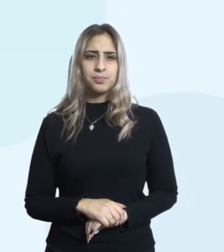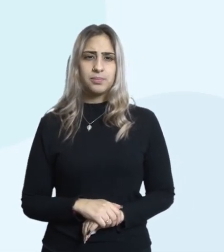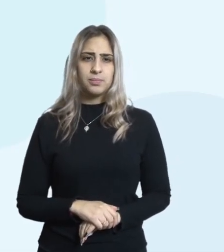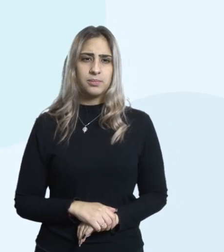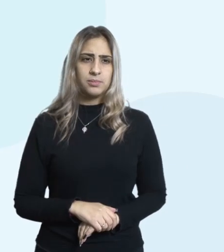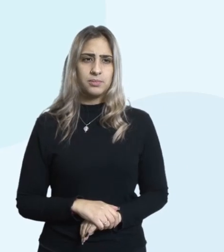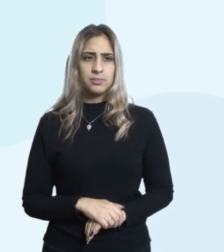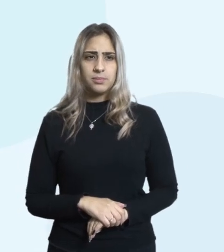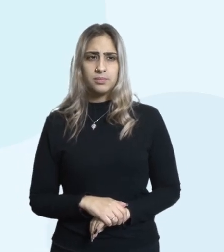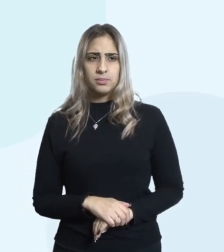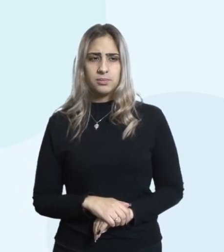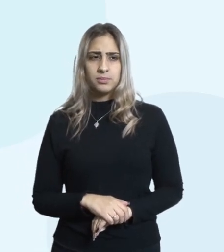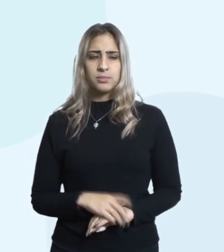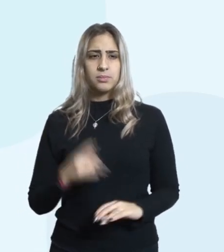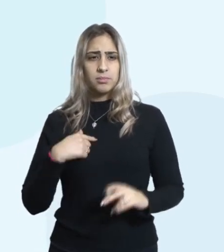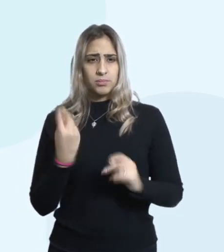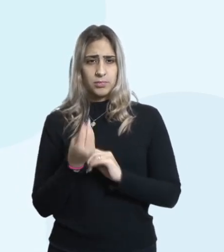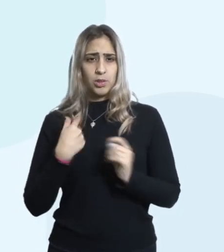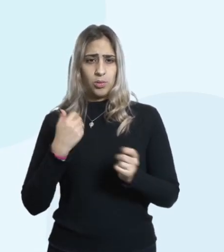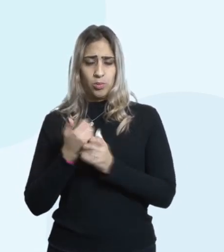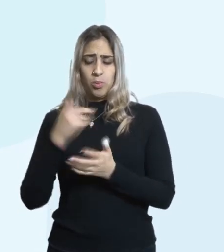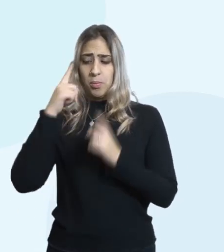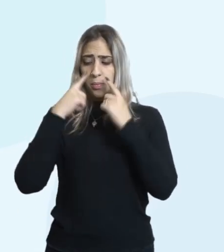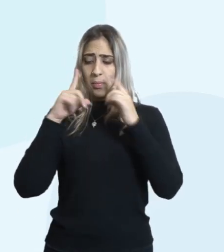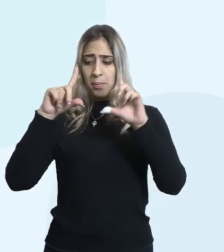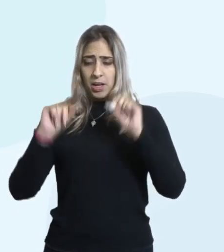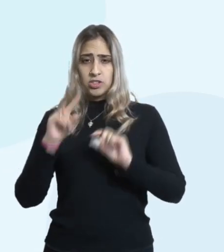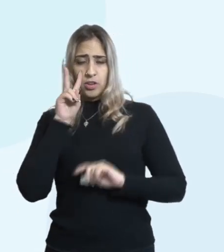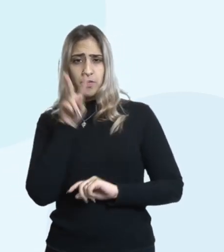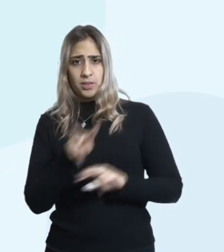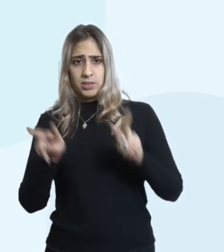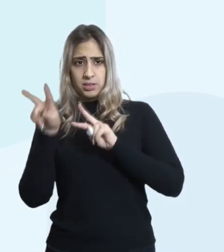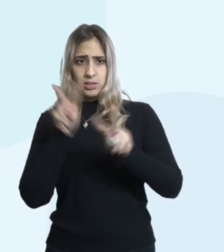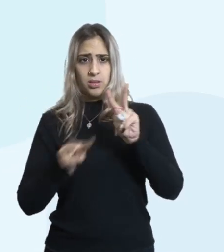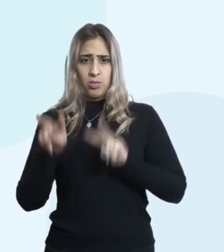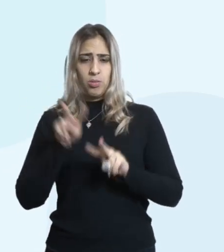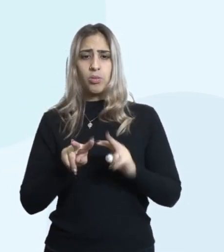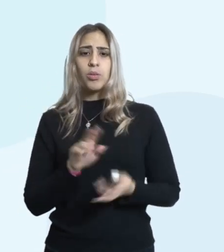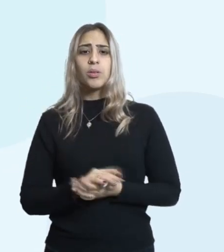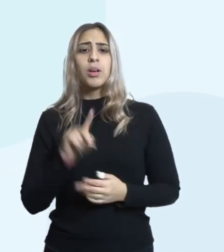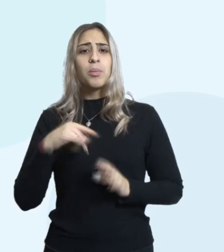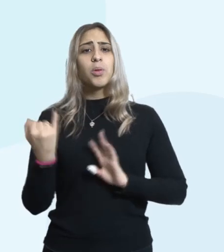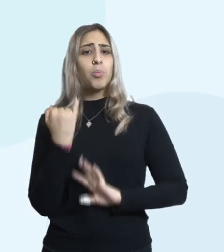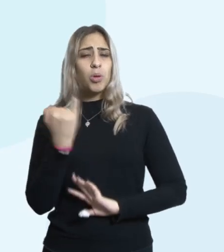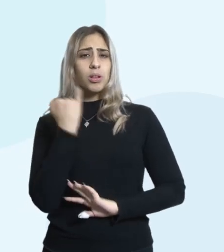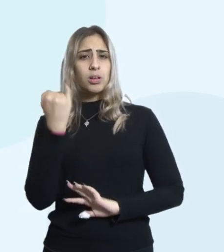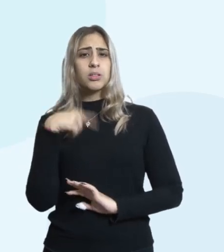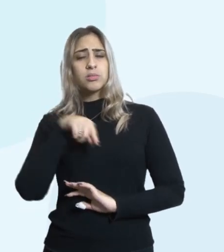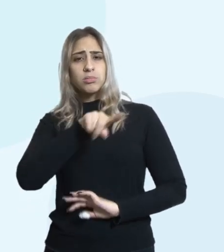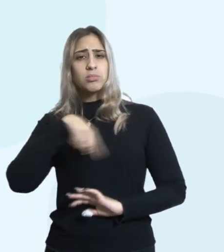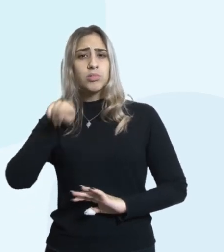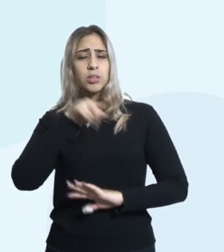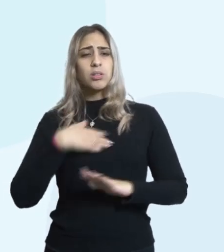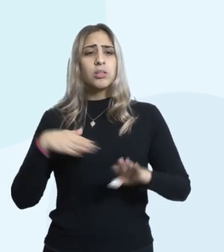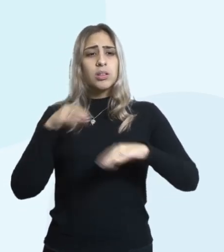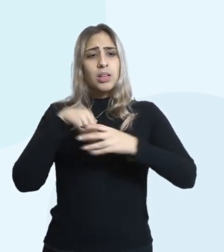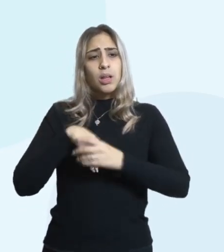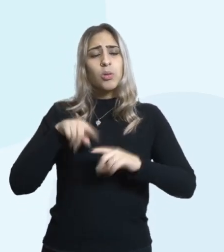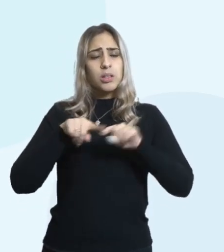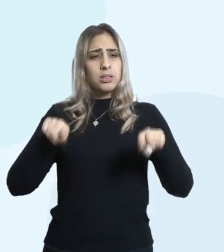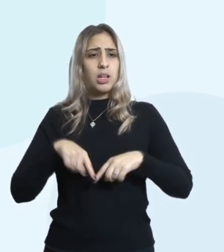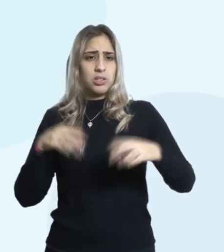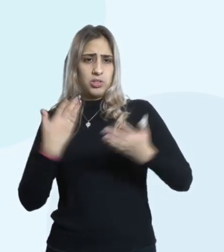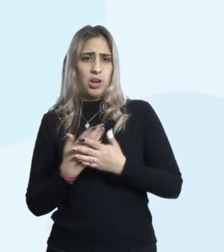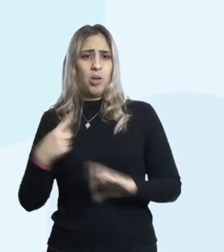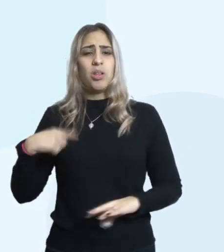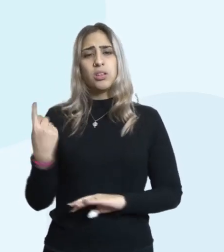Assim como para o aluno com baixa visão, para o aluno ou estudante com cegueira, é muito importante o posicionamento em sala de aula.